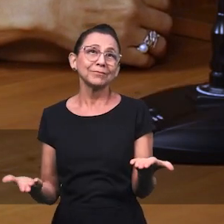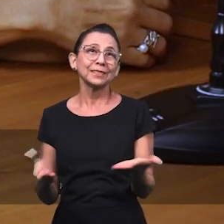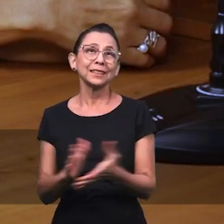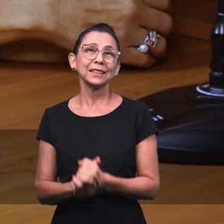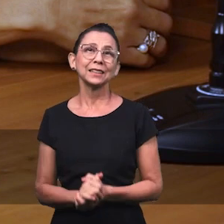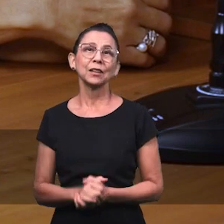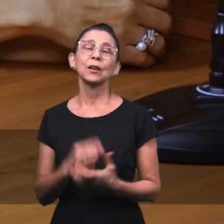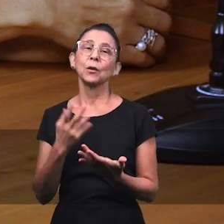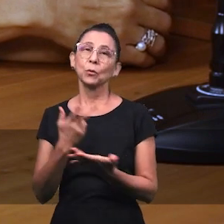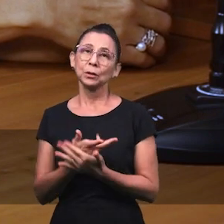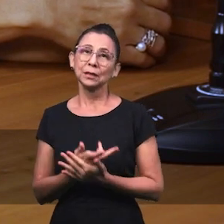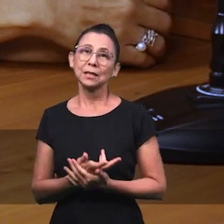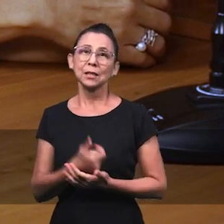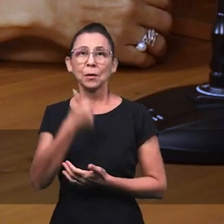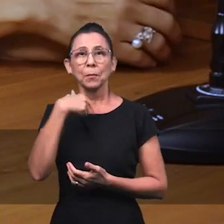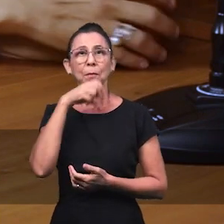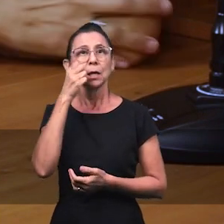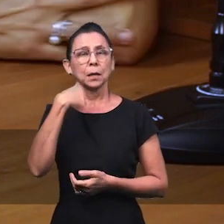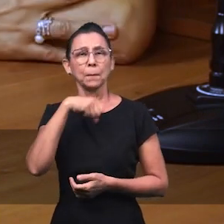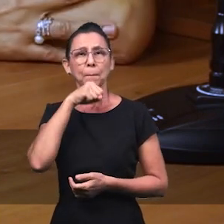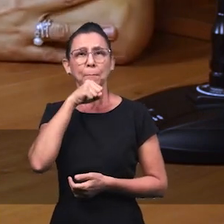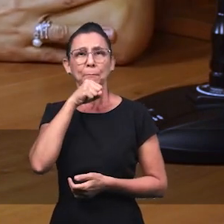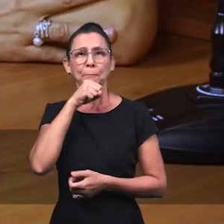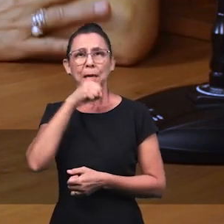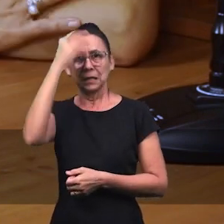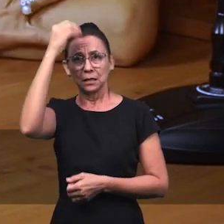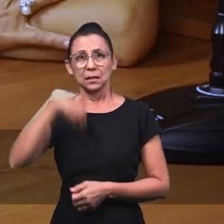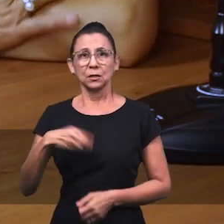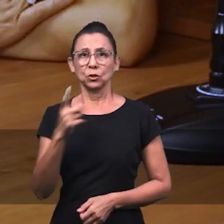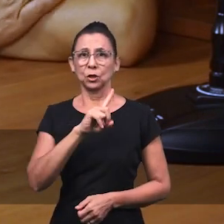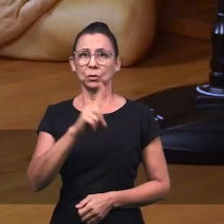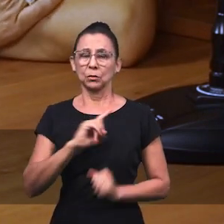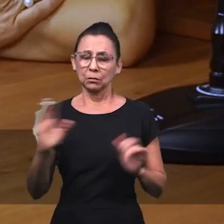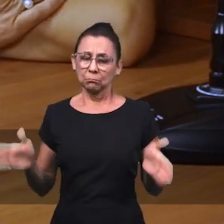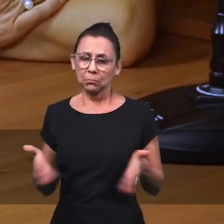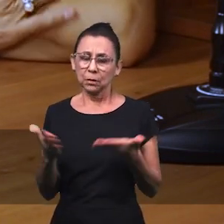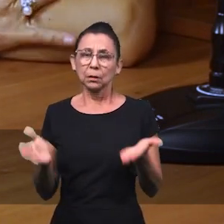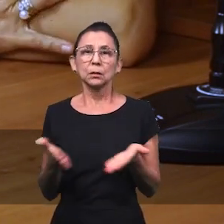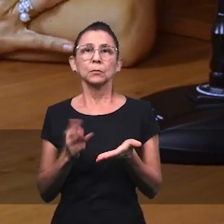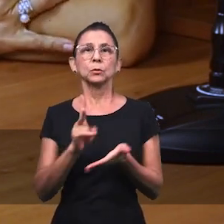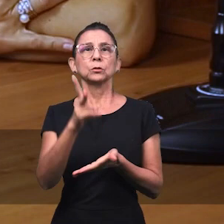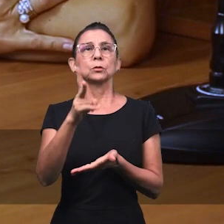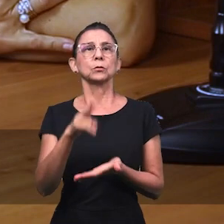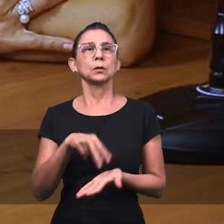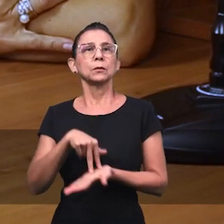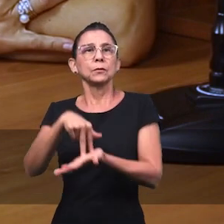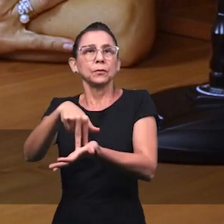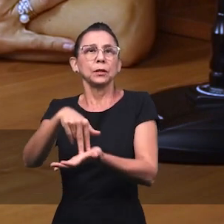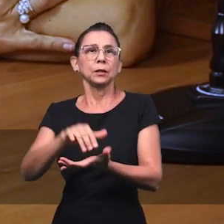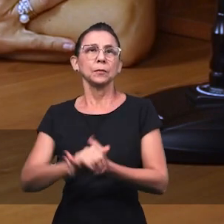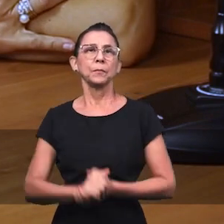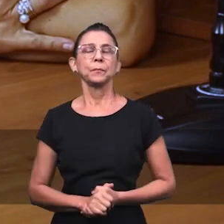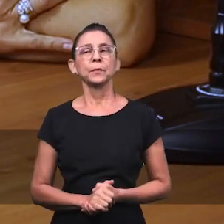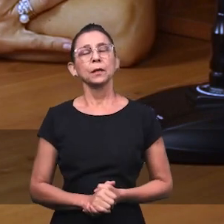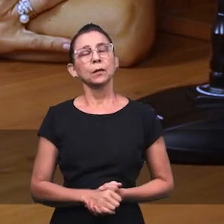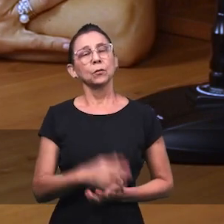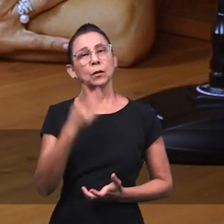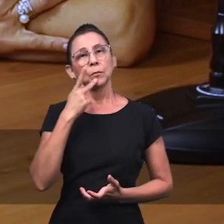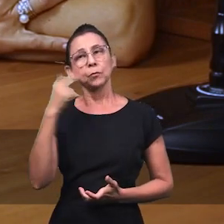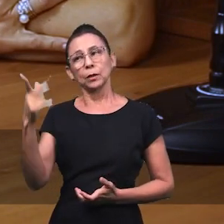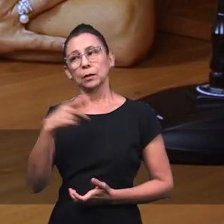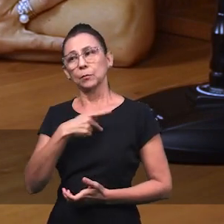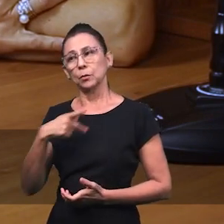como aconteceu com meus pais, não paramos, vamos continuar para frente. Como eu contei com o